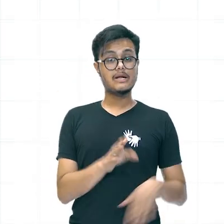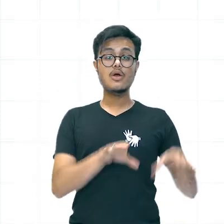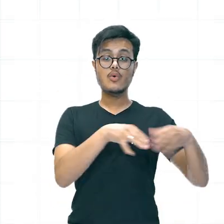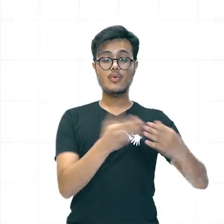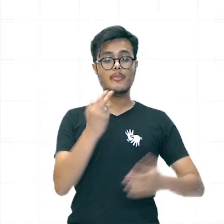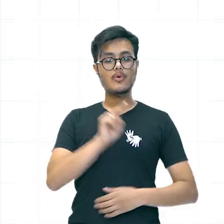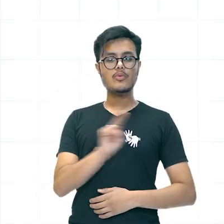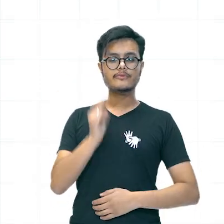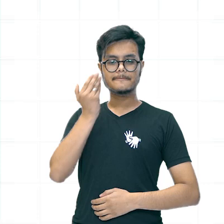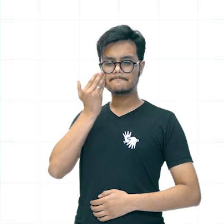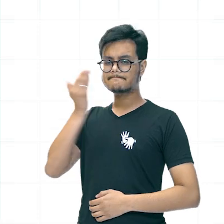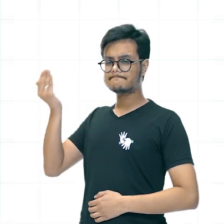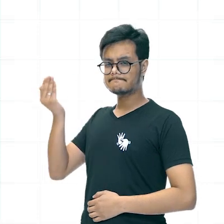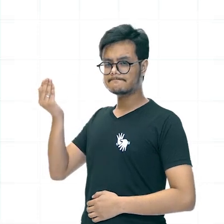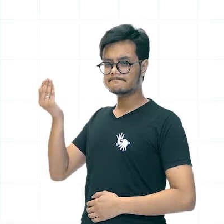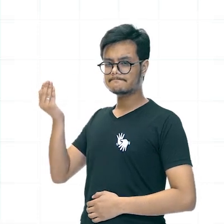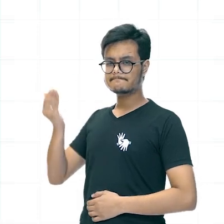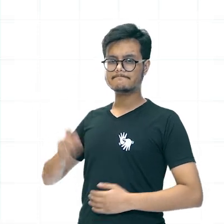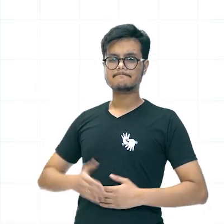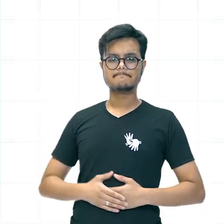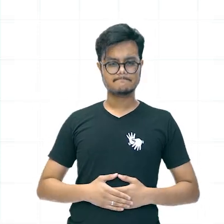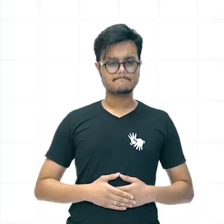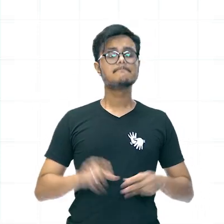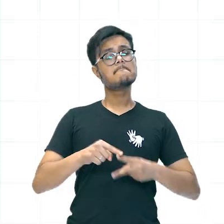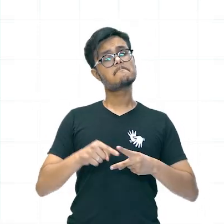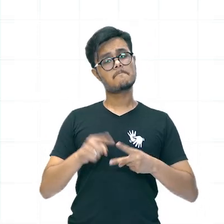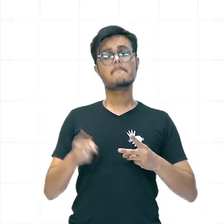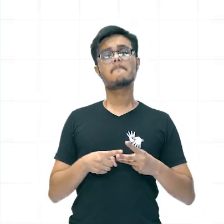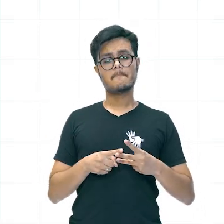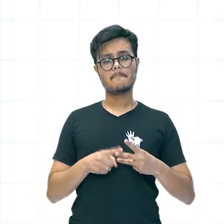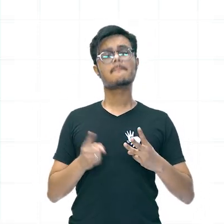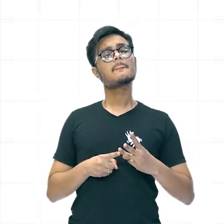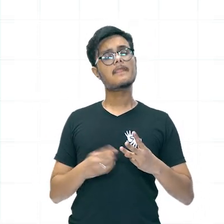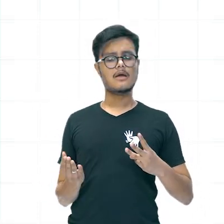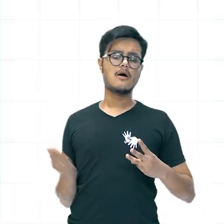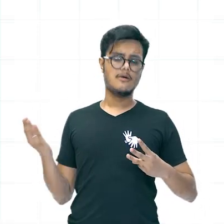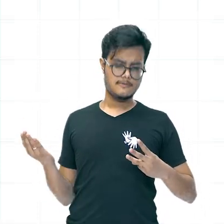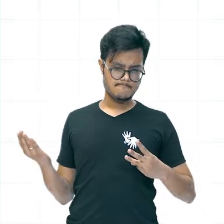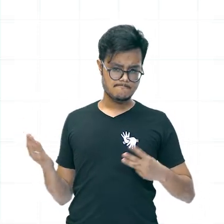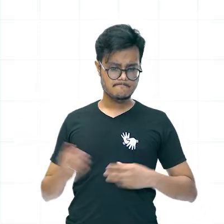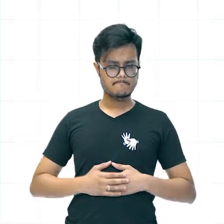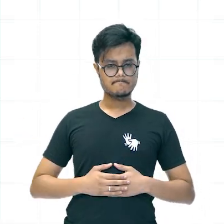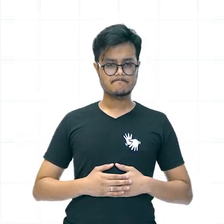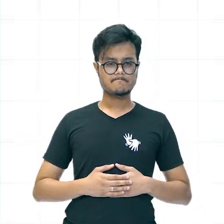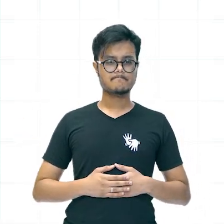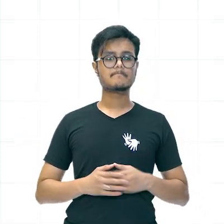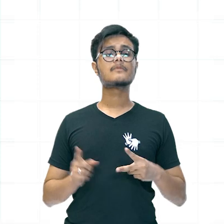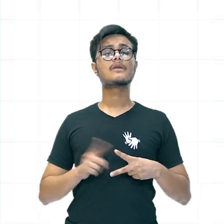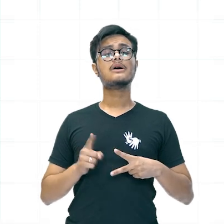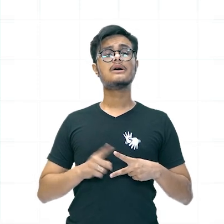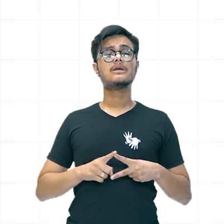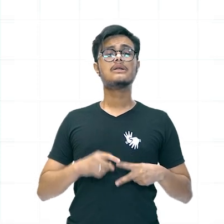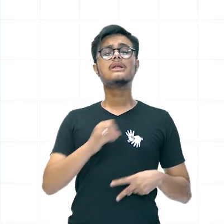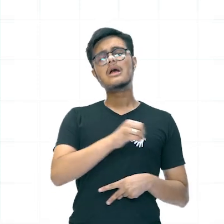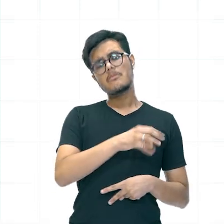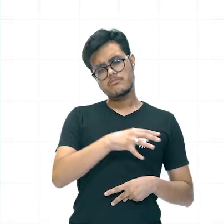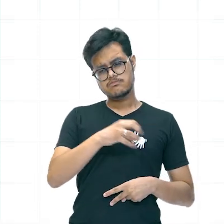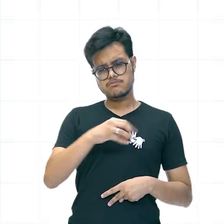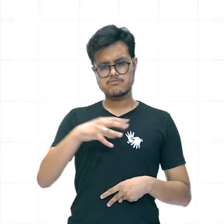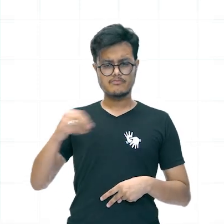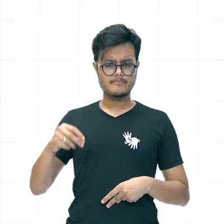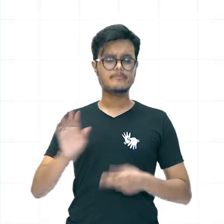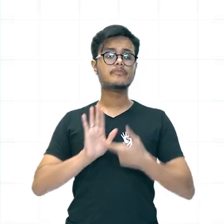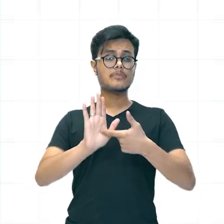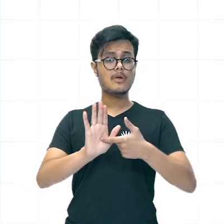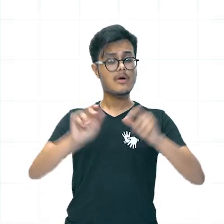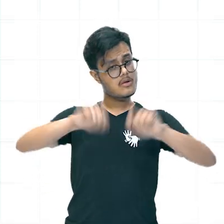3 grupos, os cifozoários, os hidrozoários e os antozoários. Dentro do grupo dos cifozoários, eles